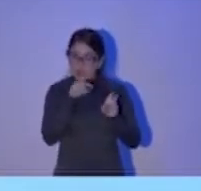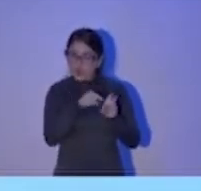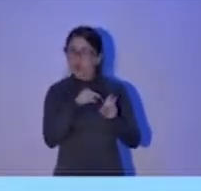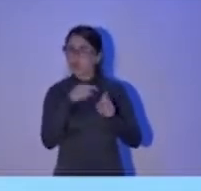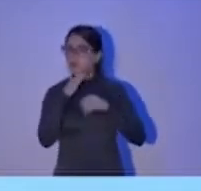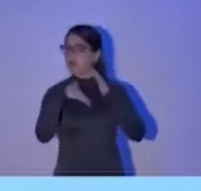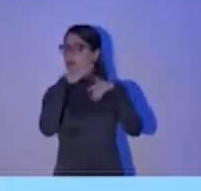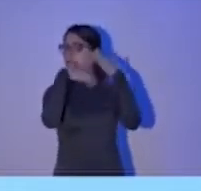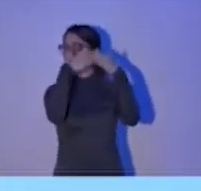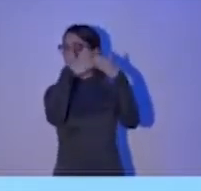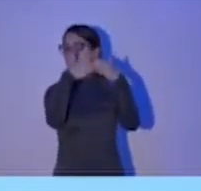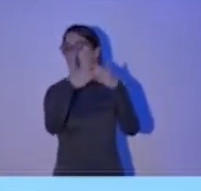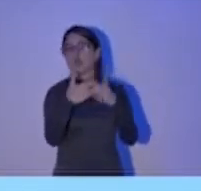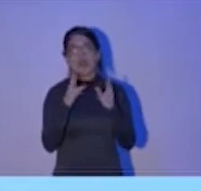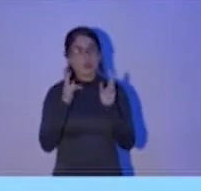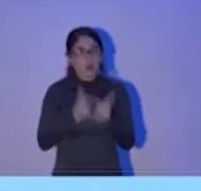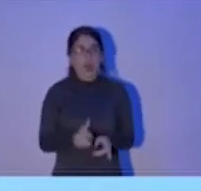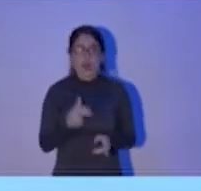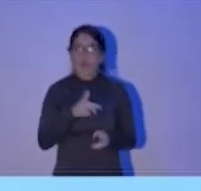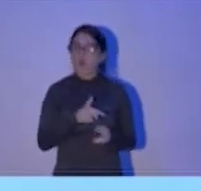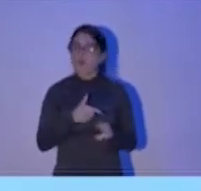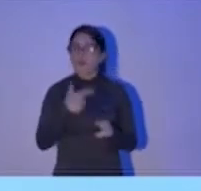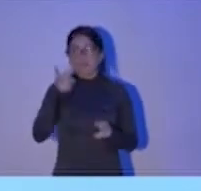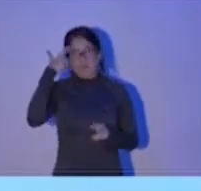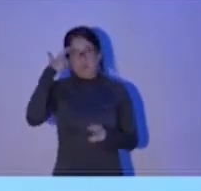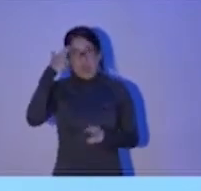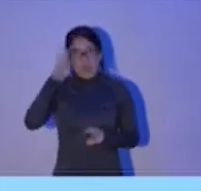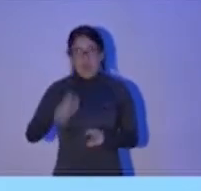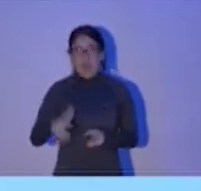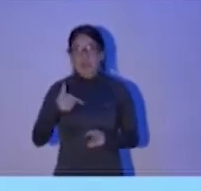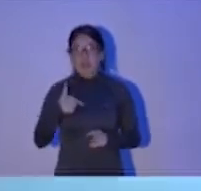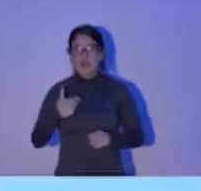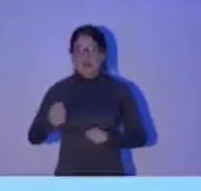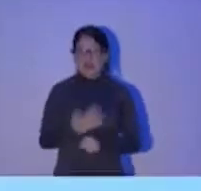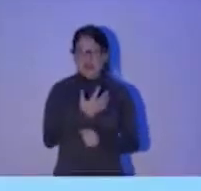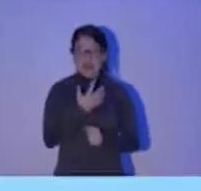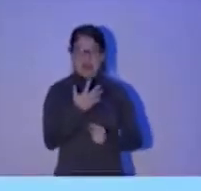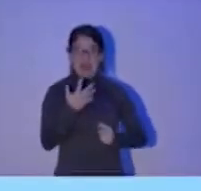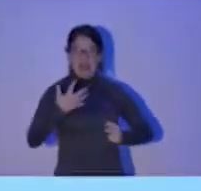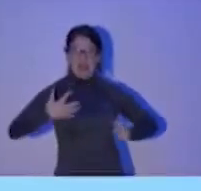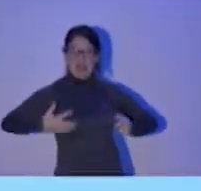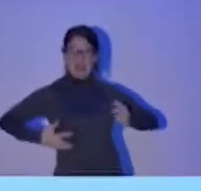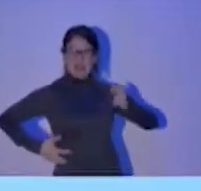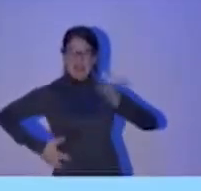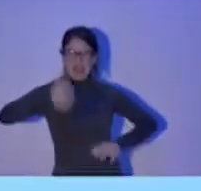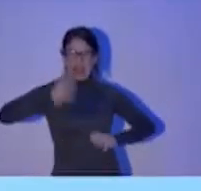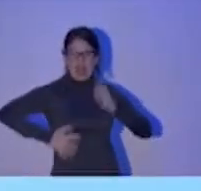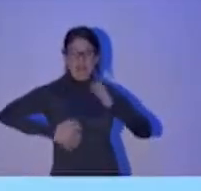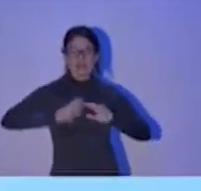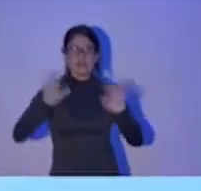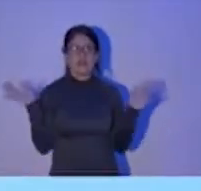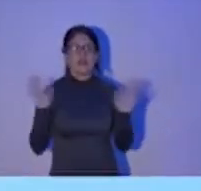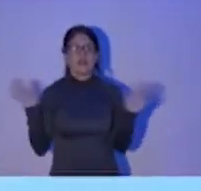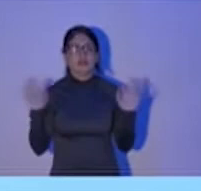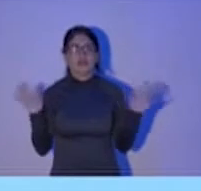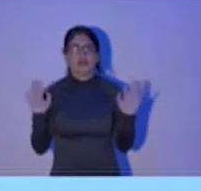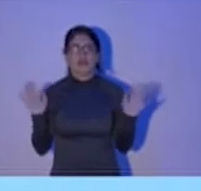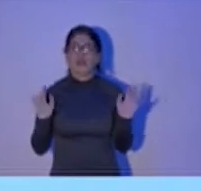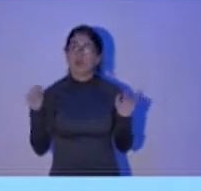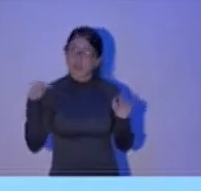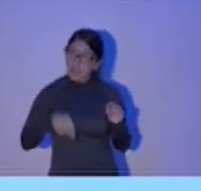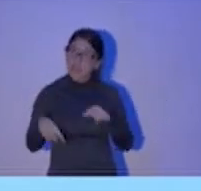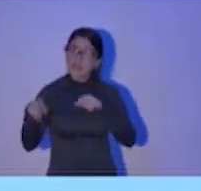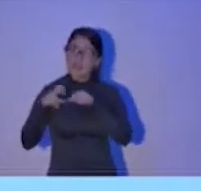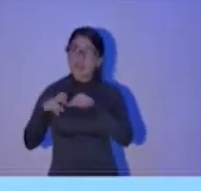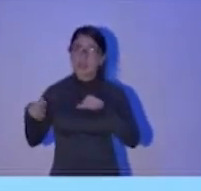essa racionalidade, discussões de propostas e não de maneira ideológica. E acho muito importante esse ponto que foi destacado aqui,